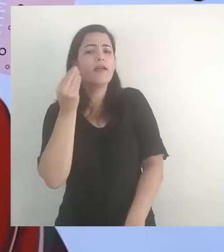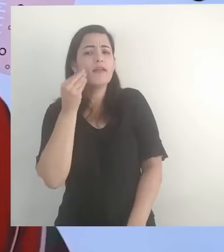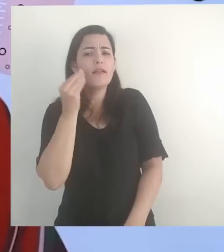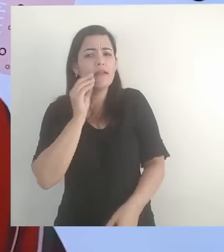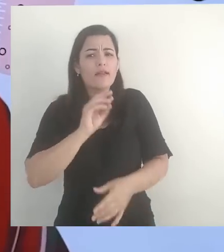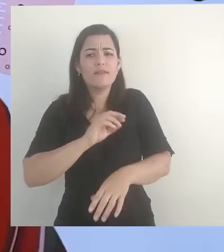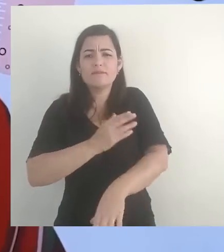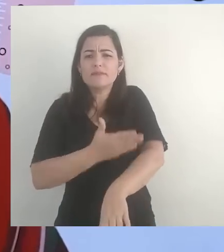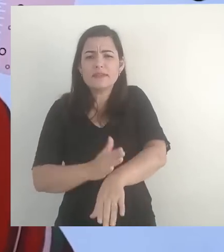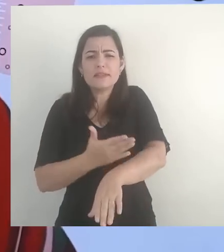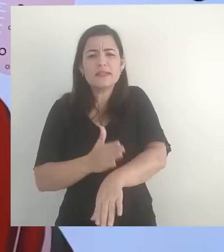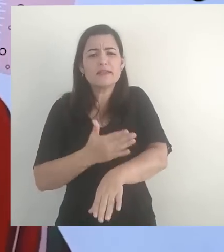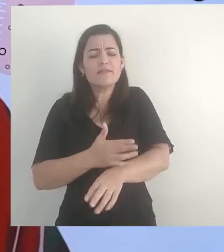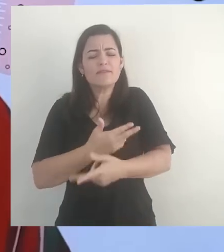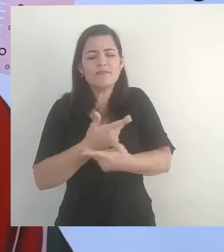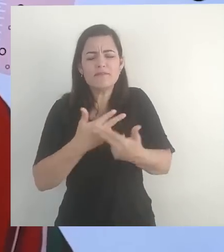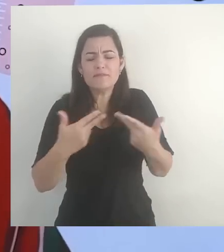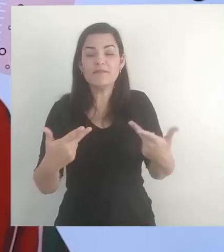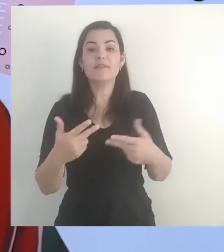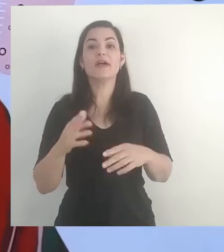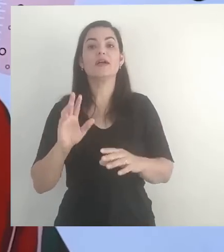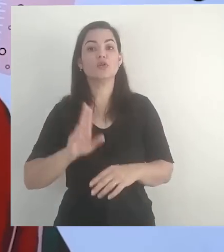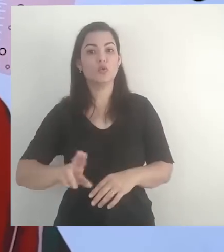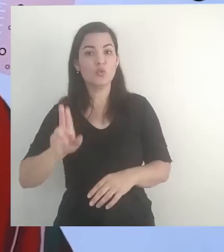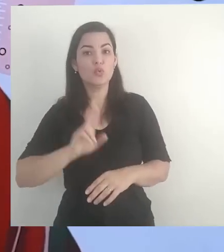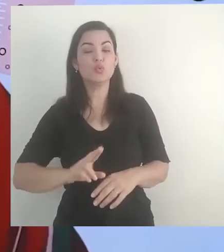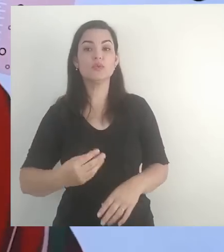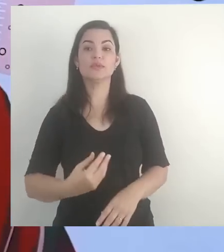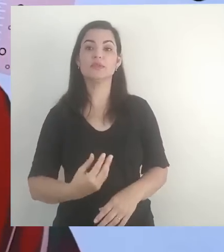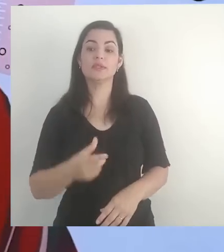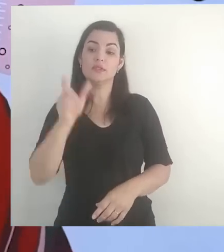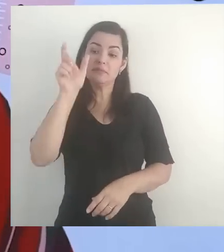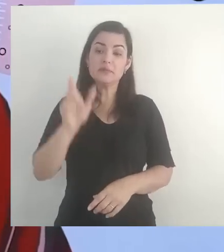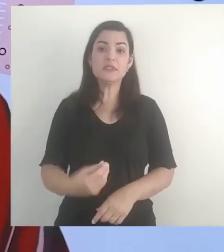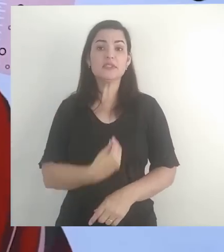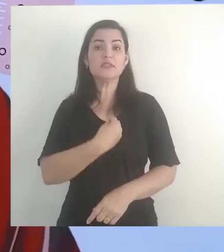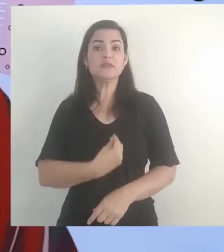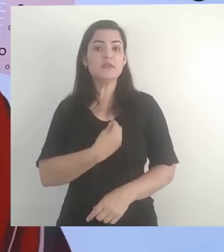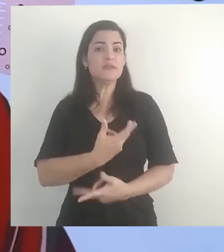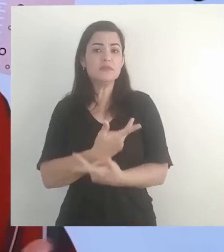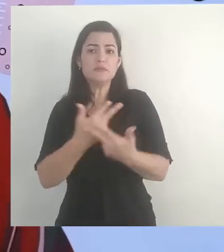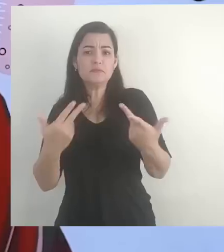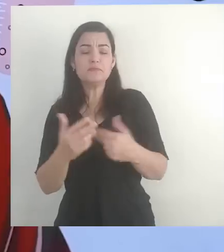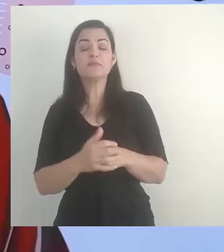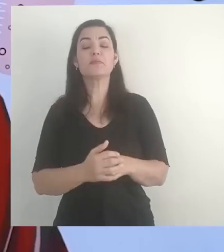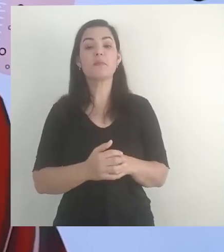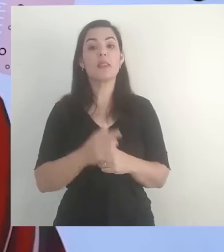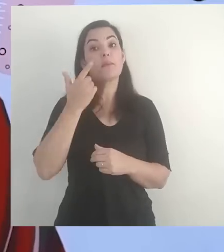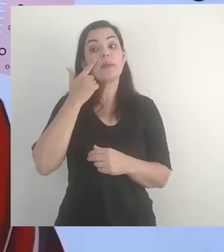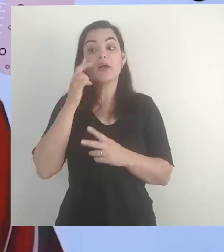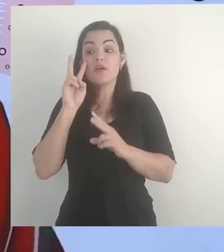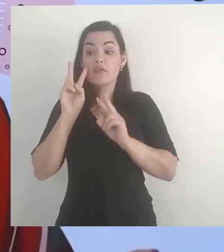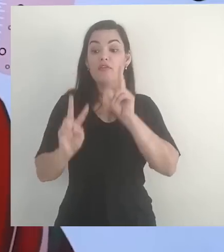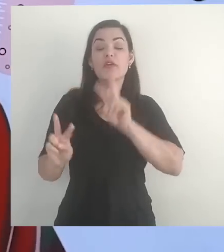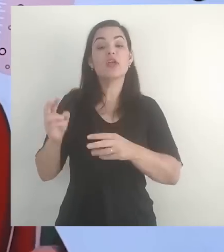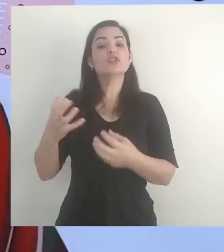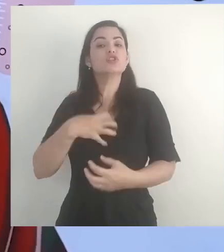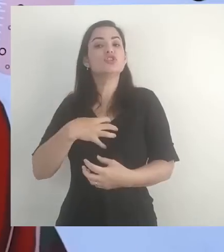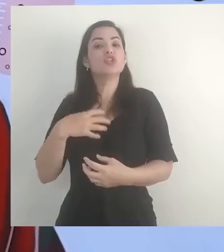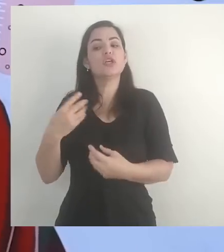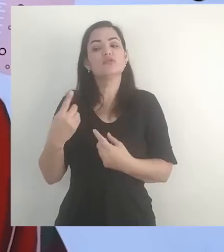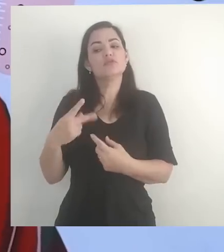vivos, utilizando aí seres vivos, animais e vegetais, para verificar como que esses seres vivos